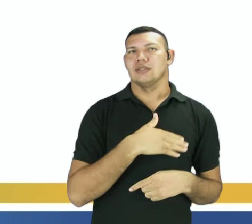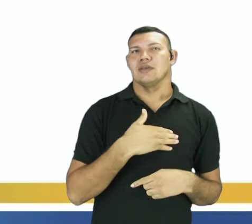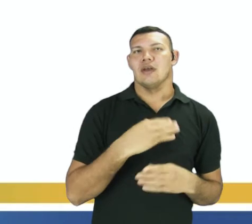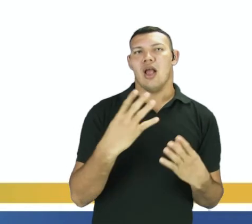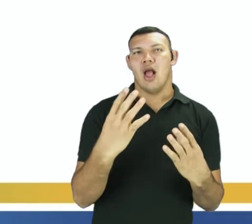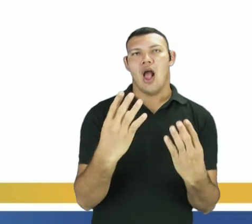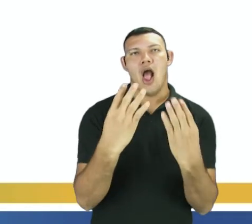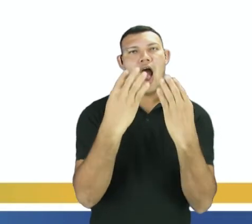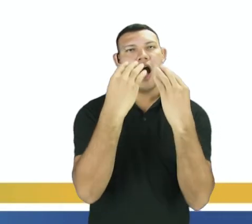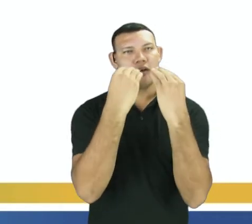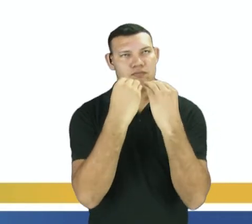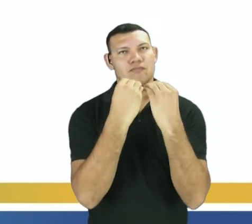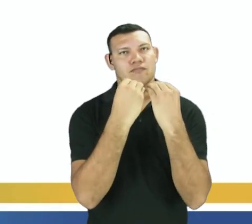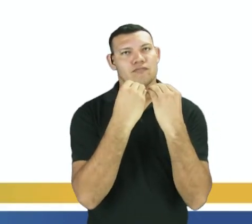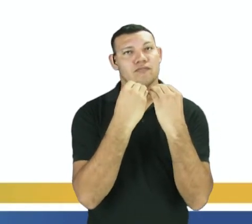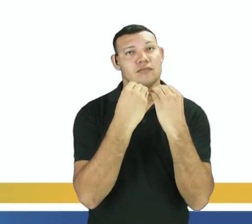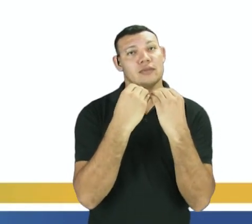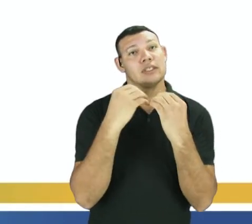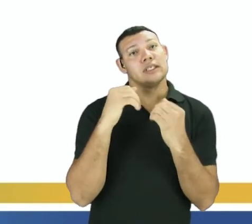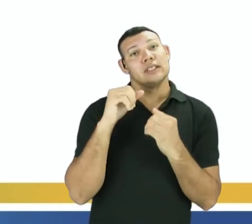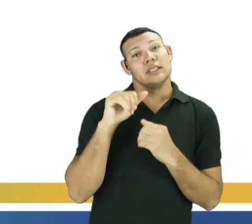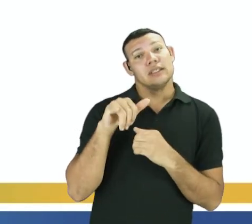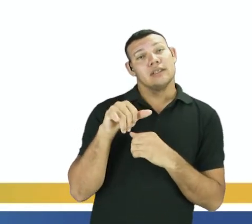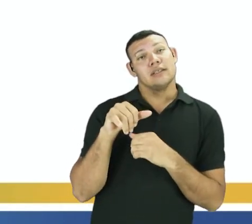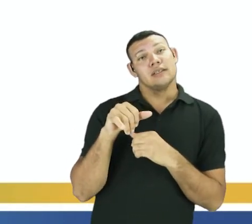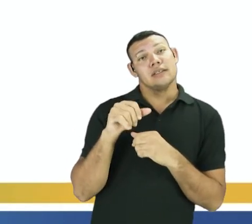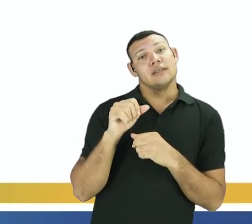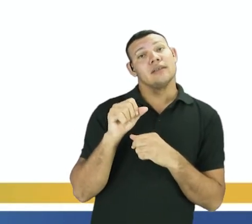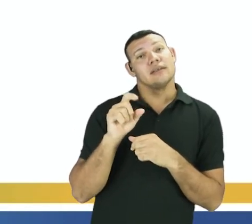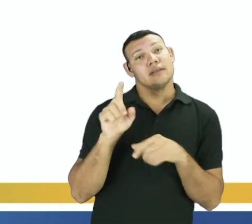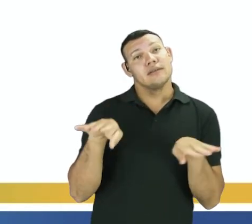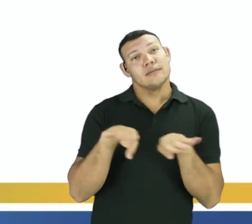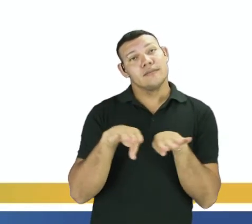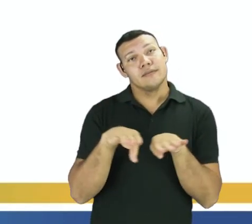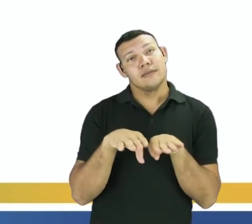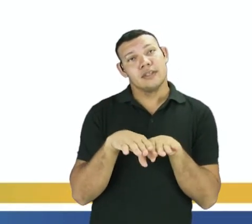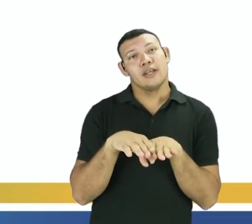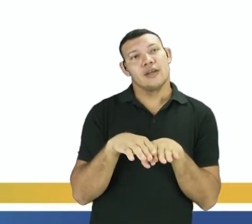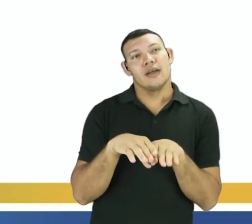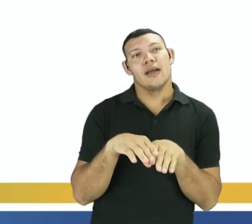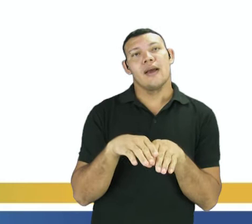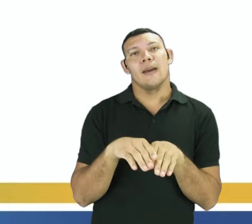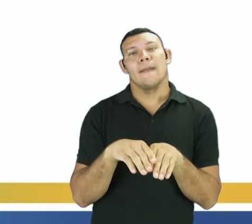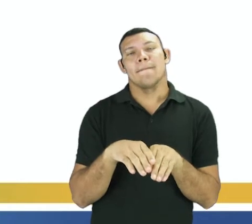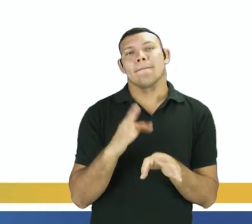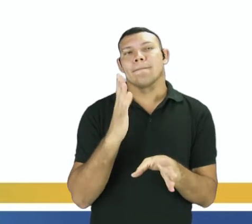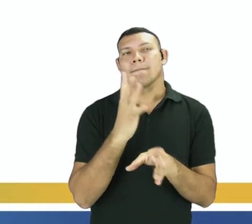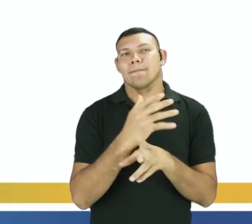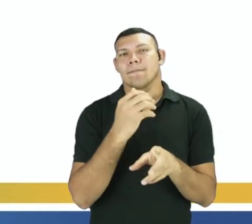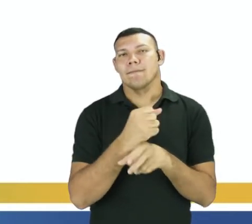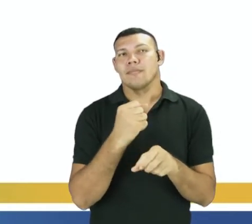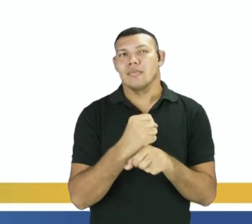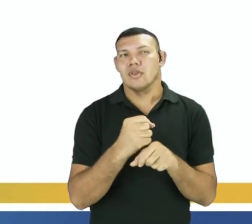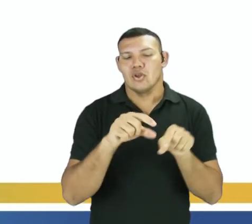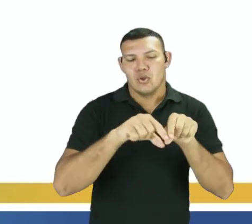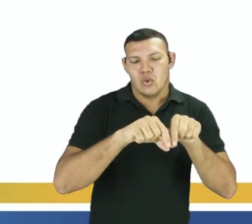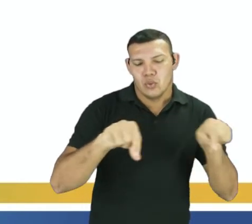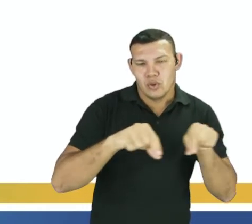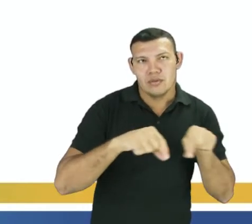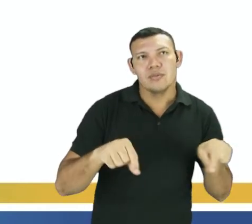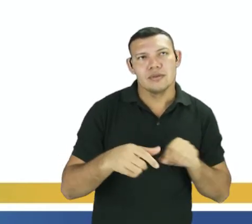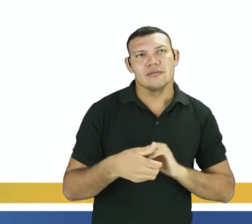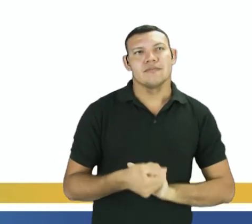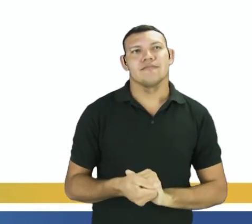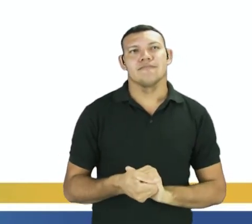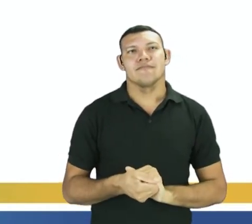galletas. Finalmente, la vida ha mejorado. Me gustan las hamburguesas y las papas